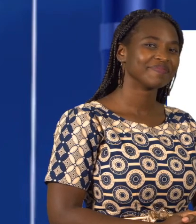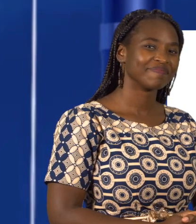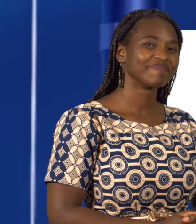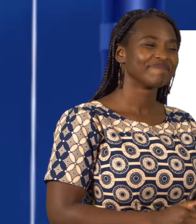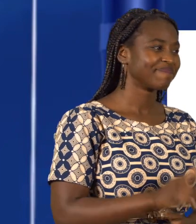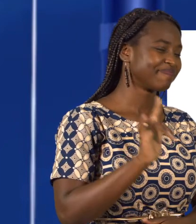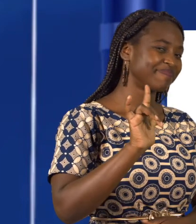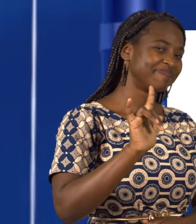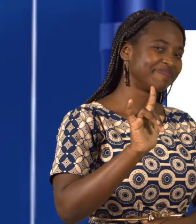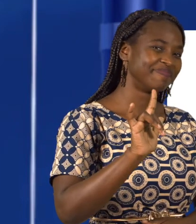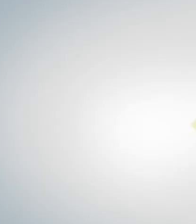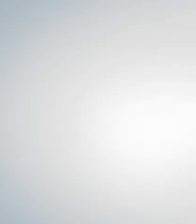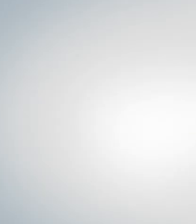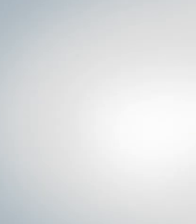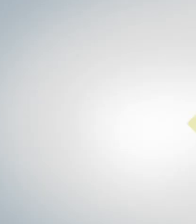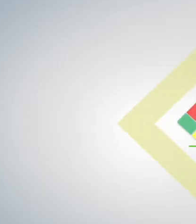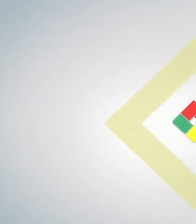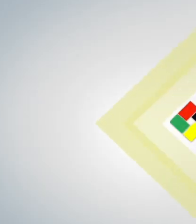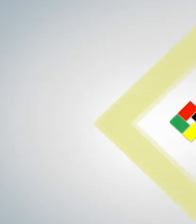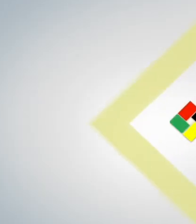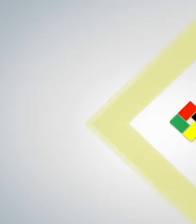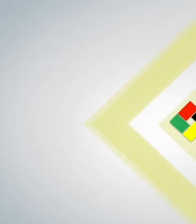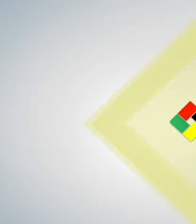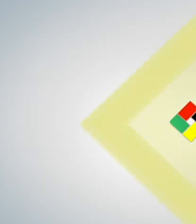Facebook e Youtube Tchau Tchau Tchau Tchau